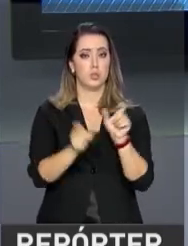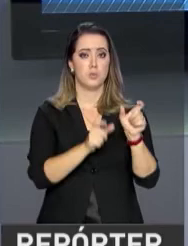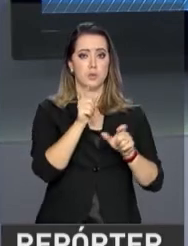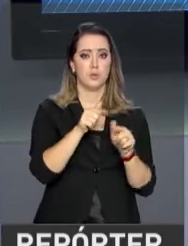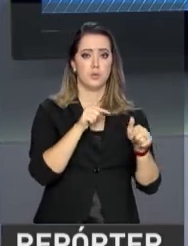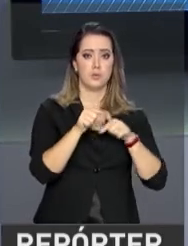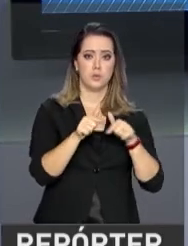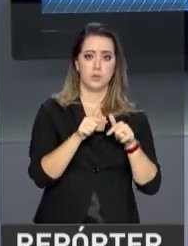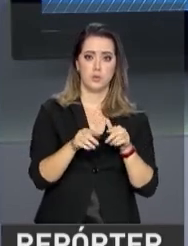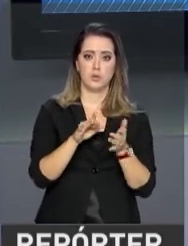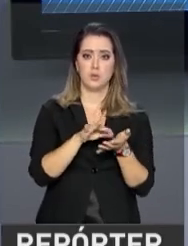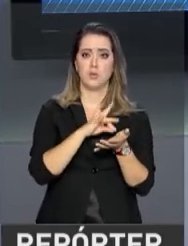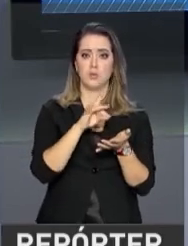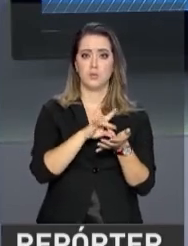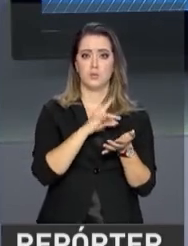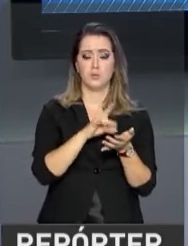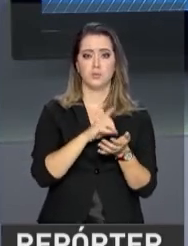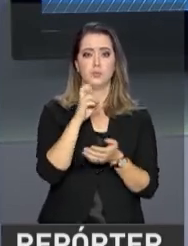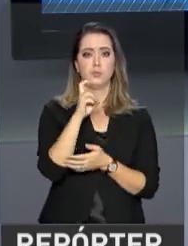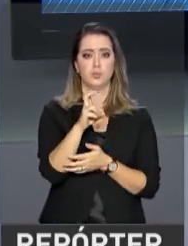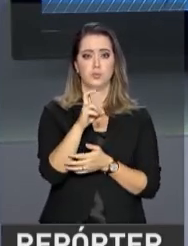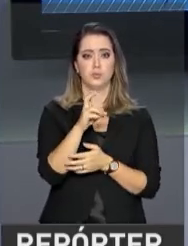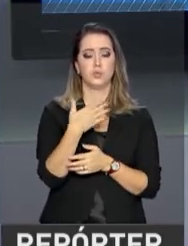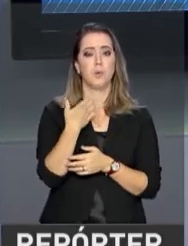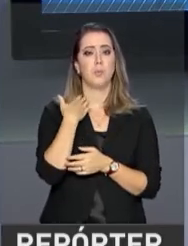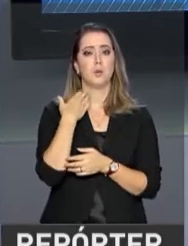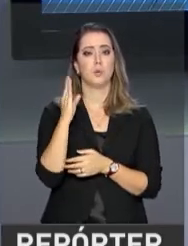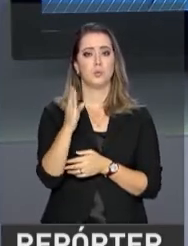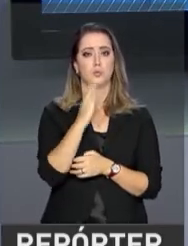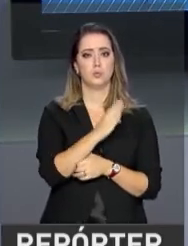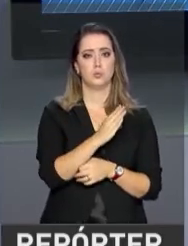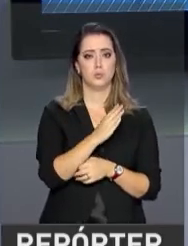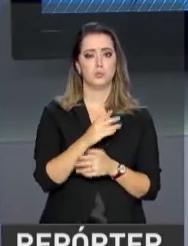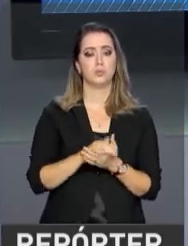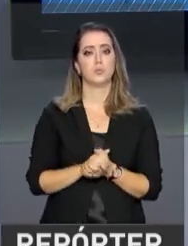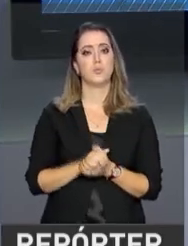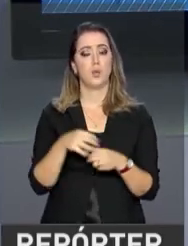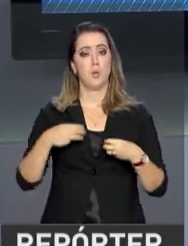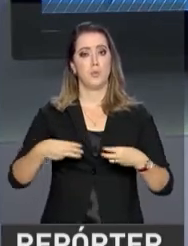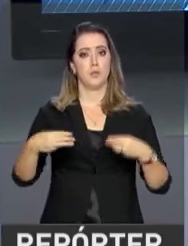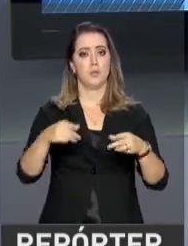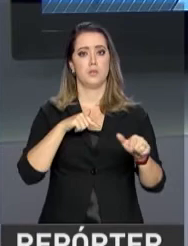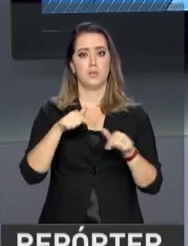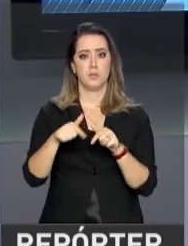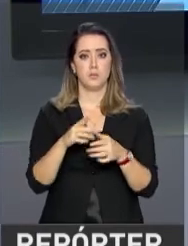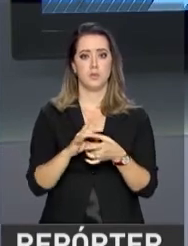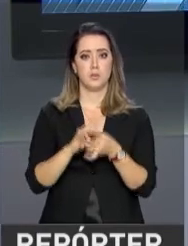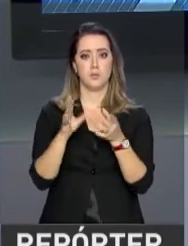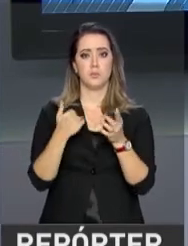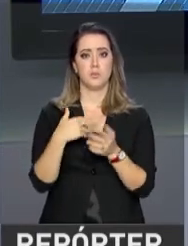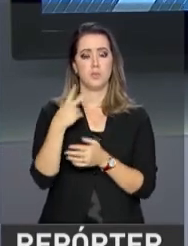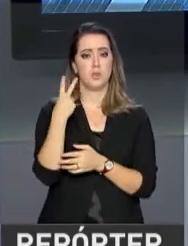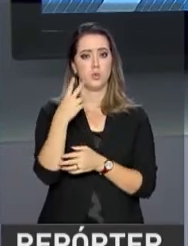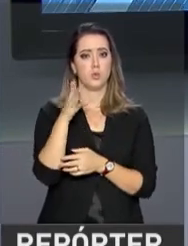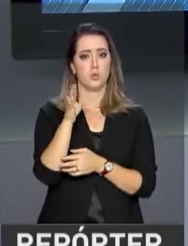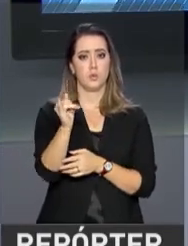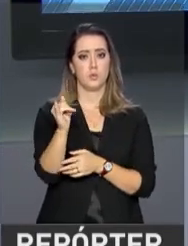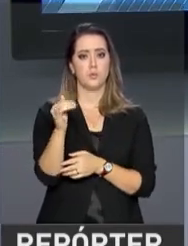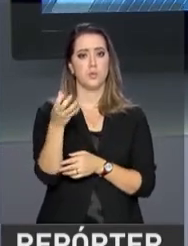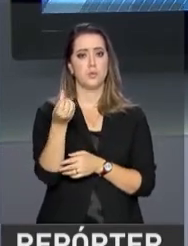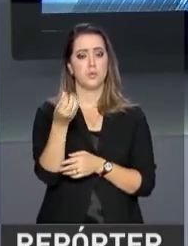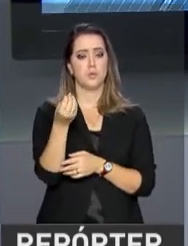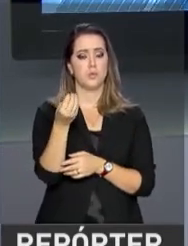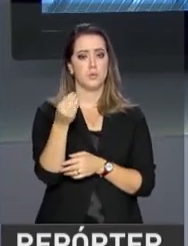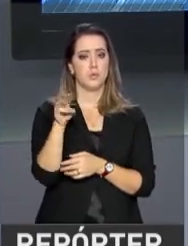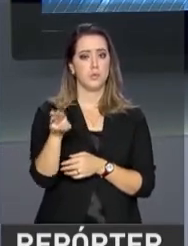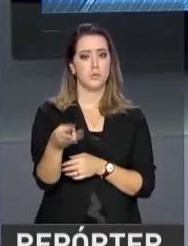públicos com inscrições de final cinco recebem pelo banco do brasil o ministério do trabalho vai liberar mais de dois milhões e 600